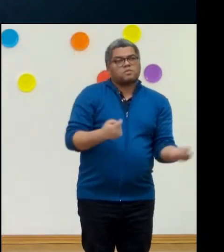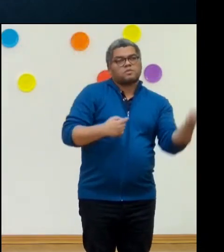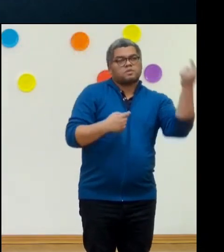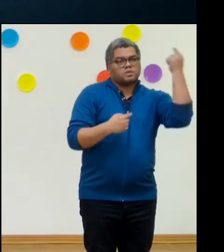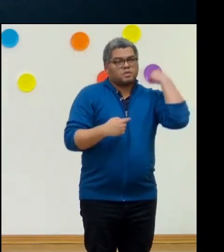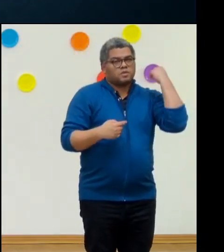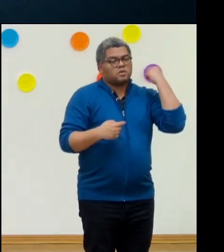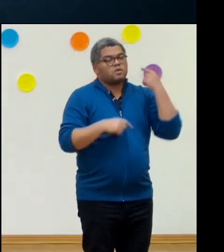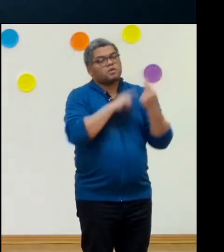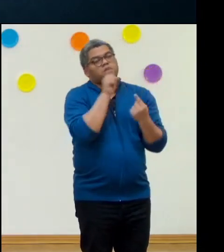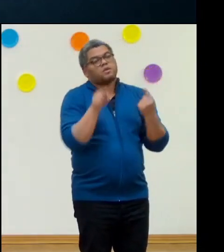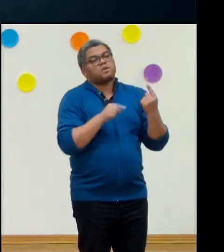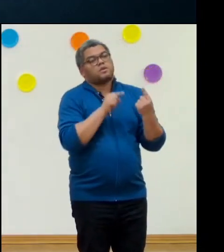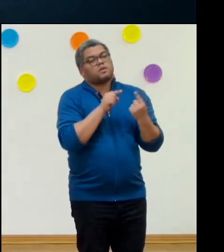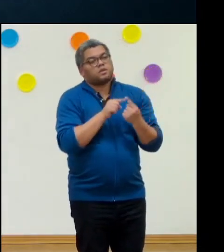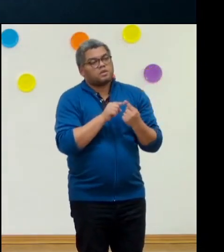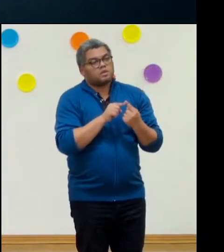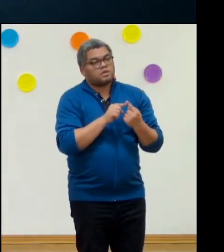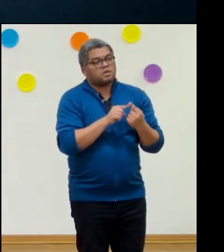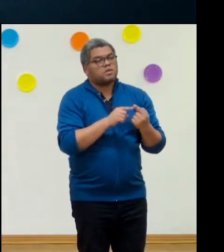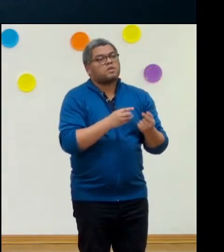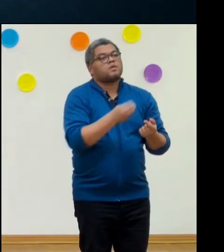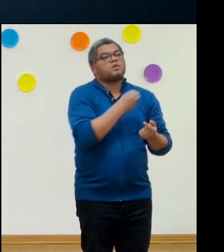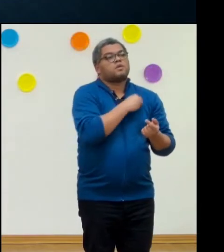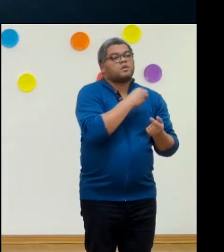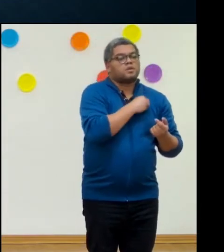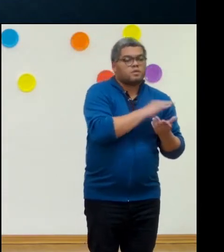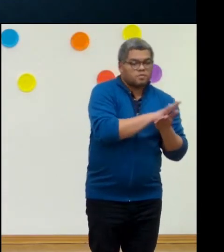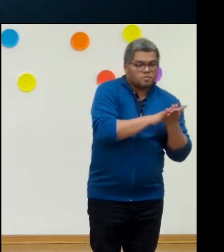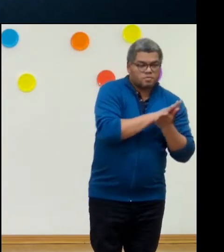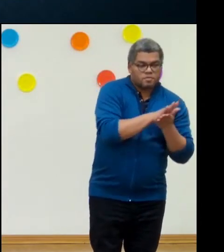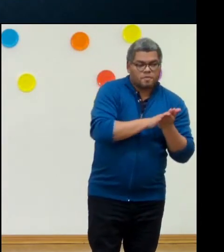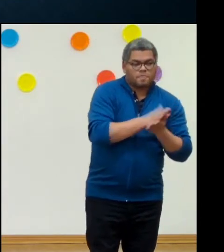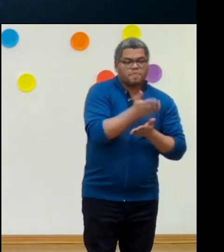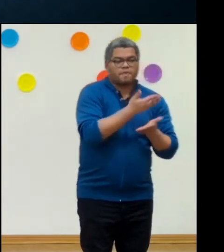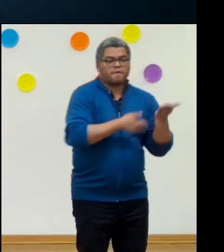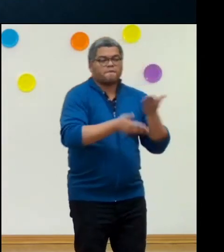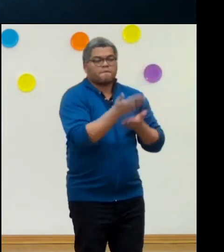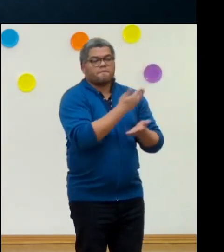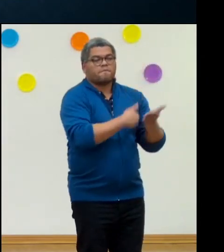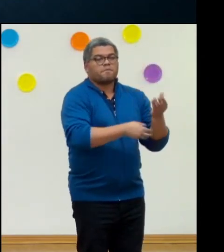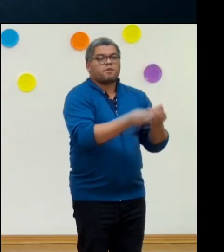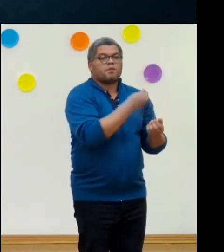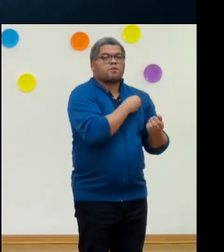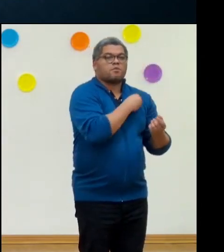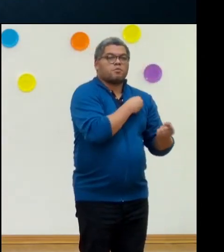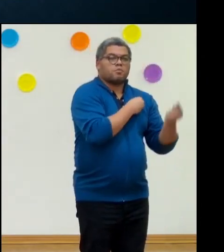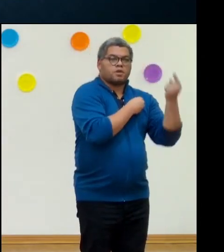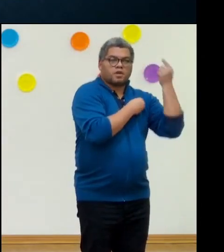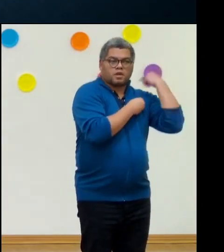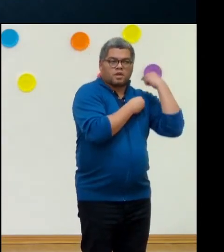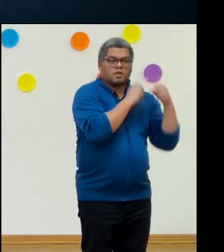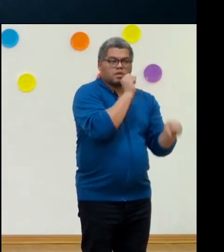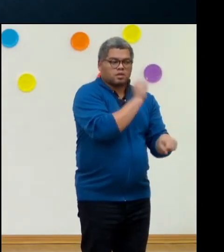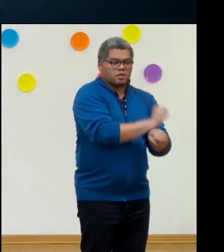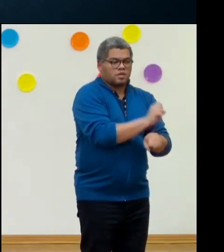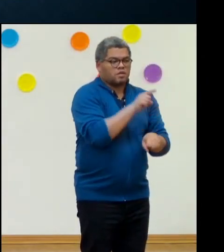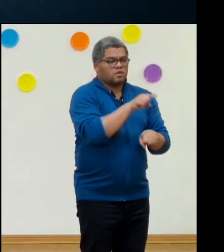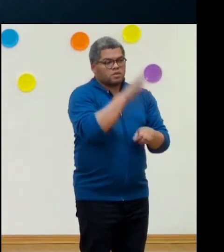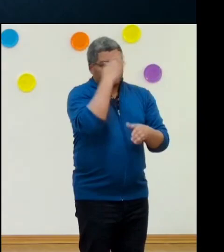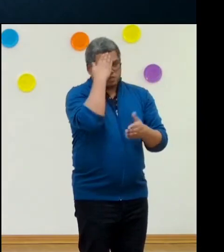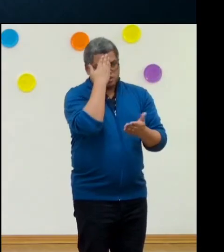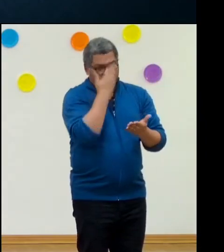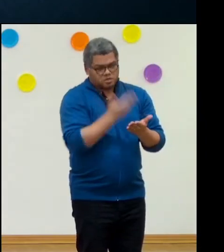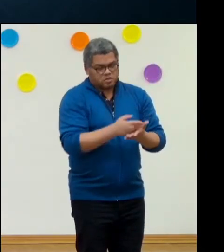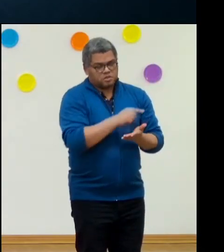para que o corpo do pecado seja destruído e não sirvamos o pecado como escravos. Você crê que você pode vencer esse pecado todo